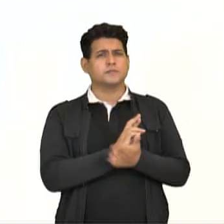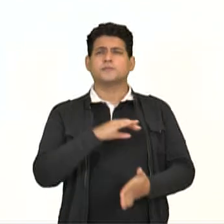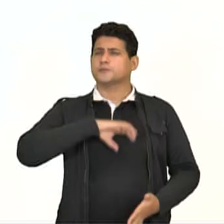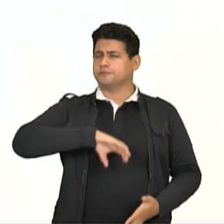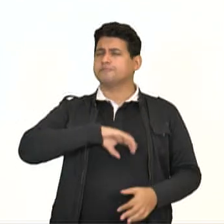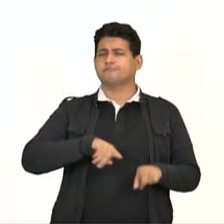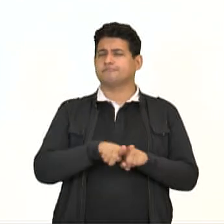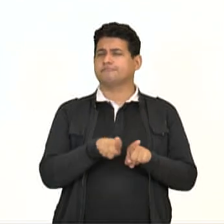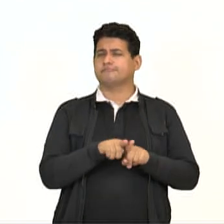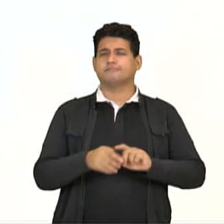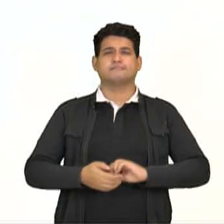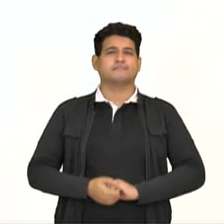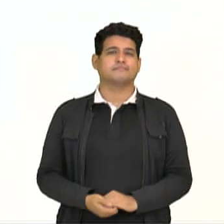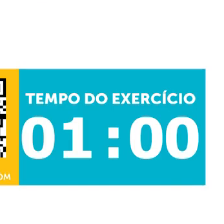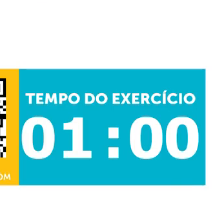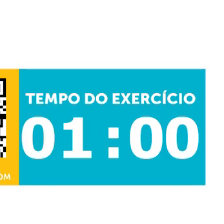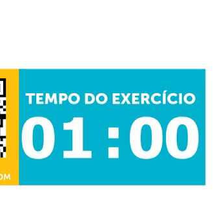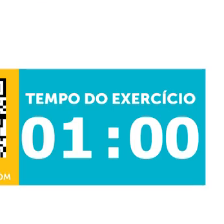se quiser.